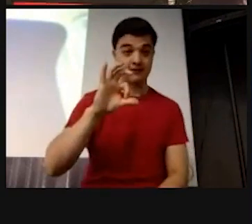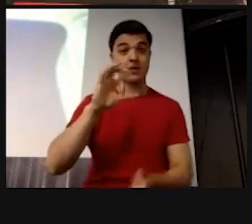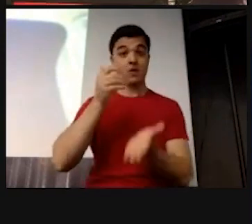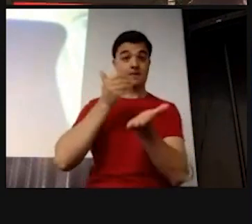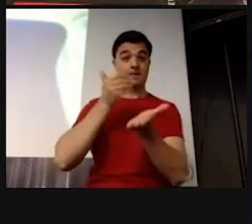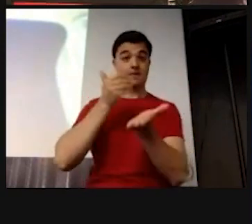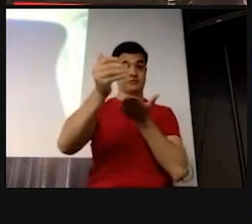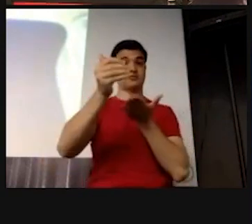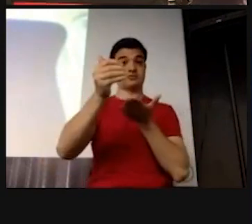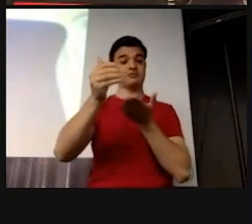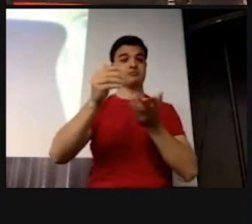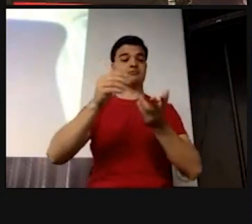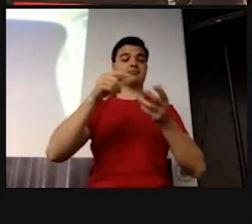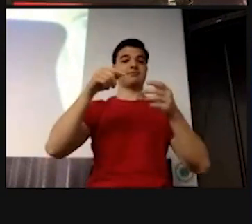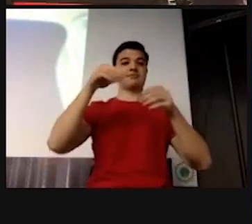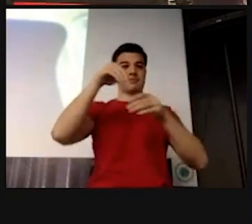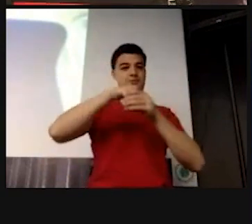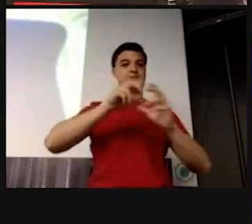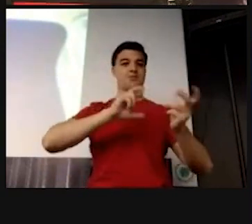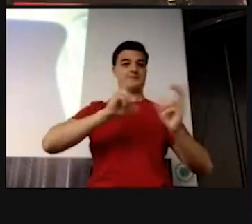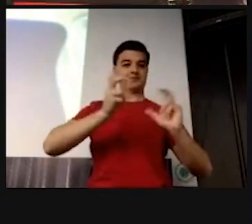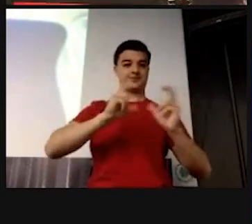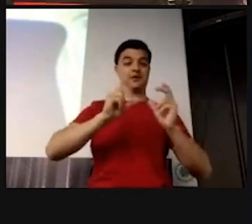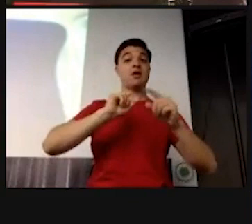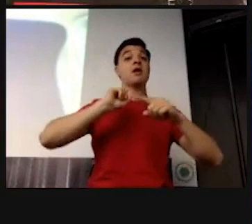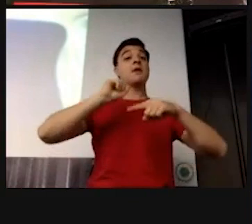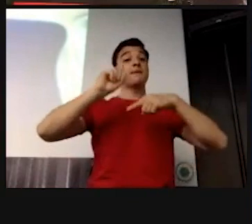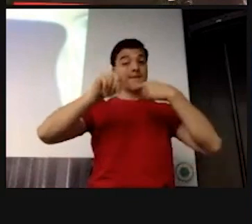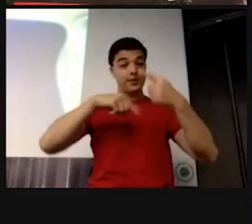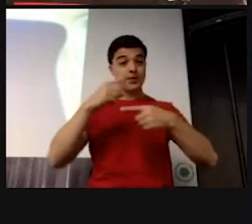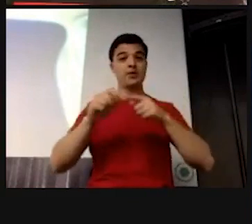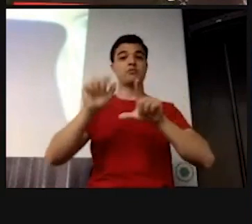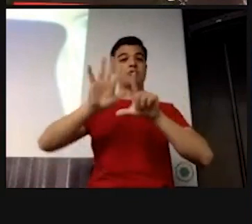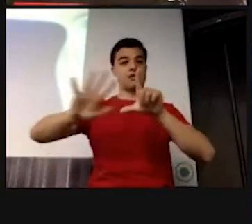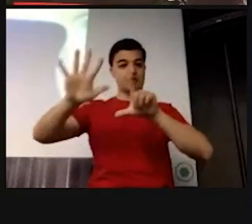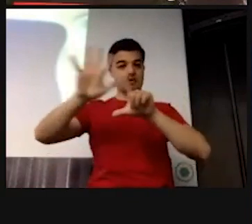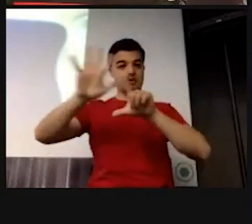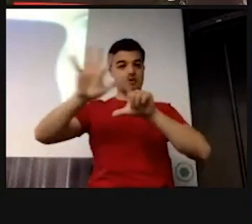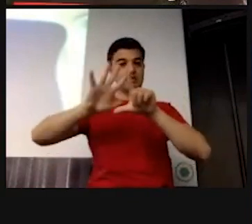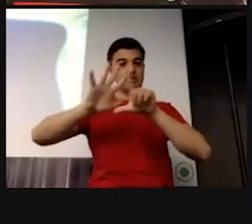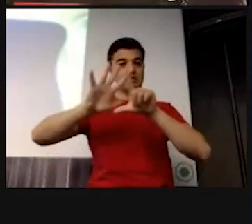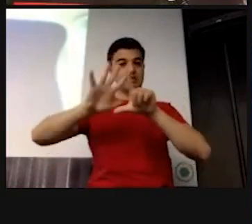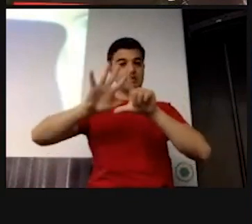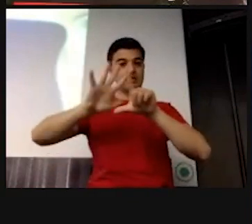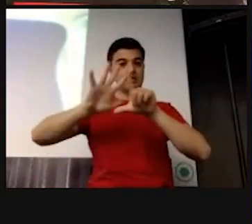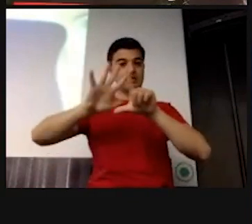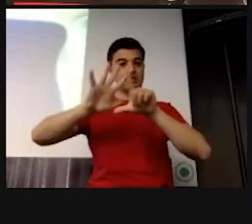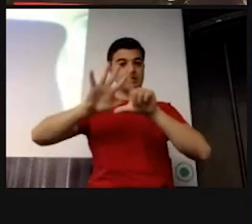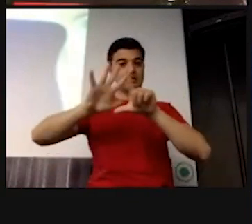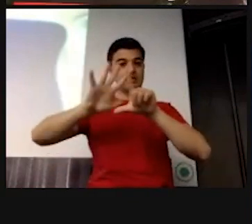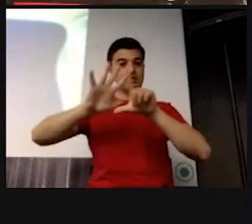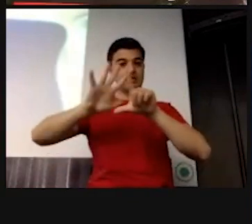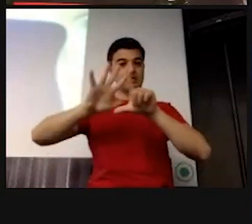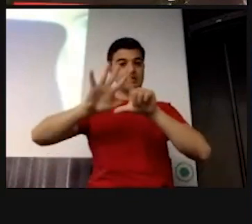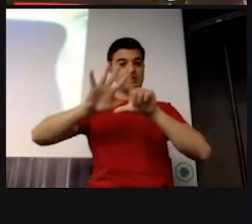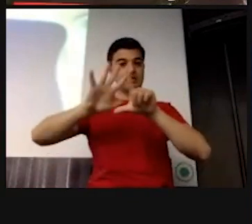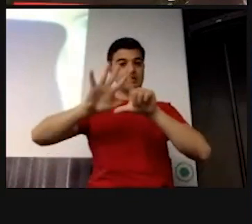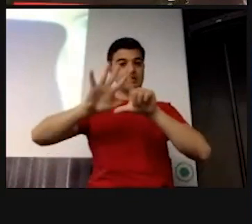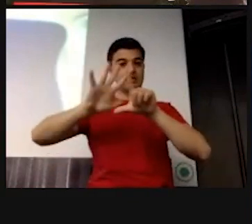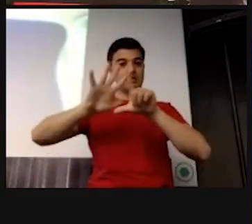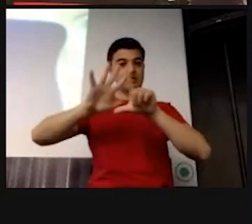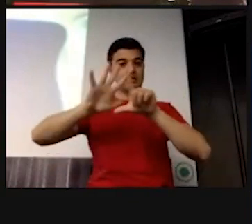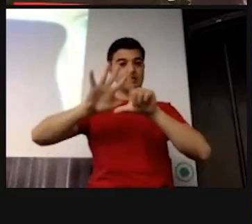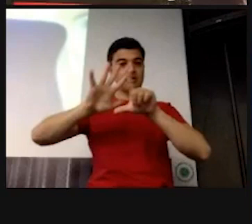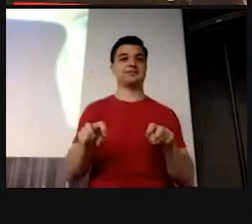formato online. A gente levou para as outras edições esse ano presencialmente. E eu penso que mais RHs podem